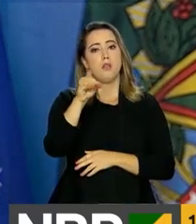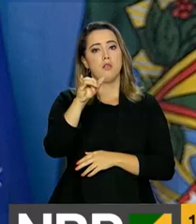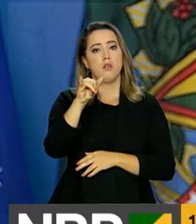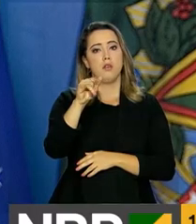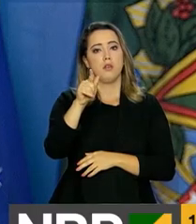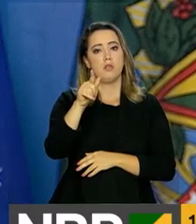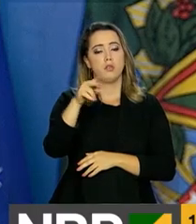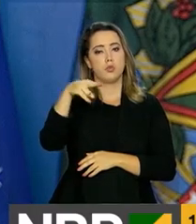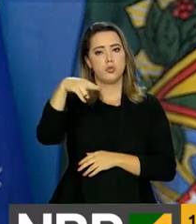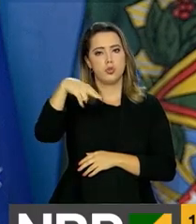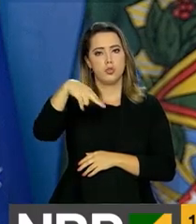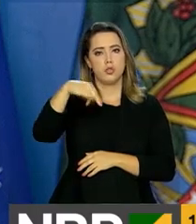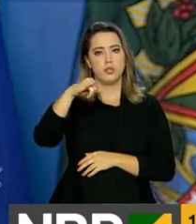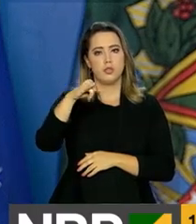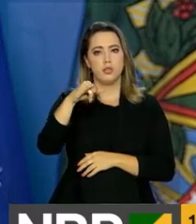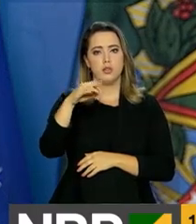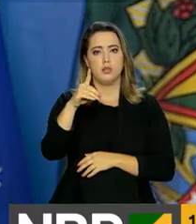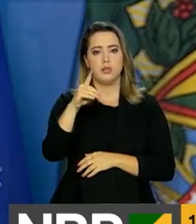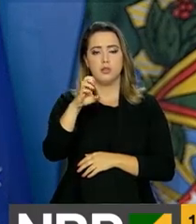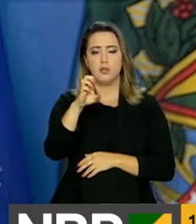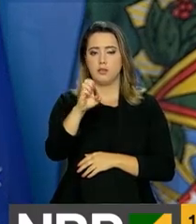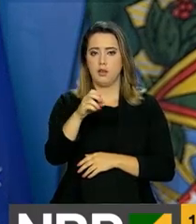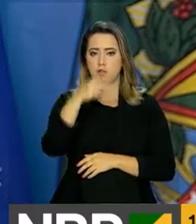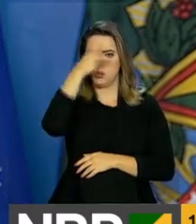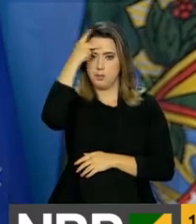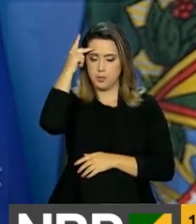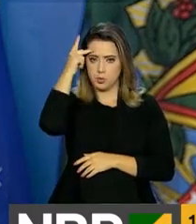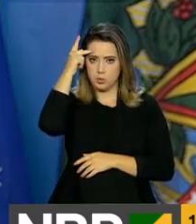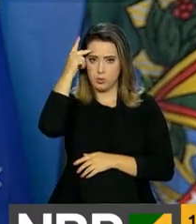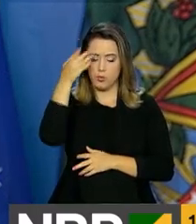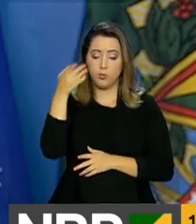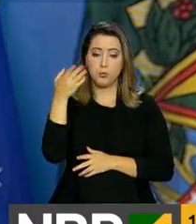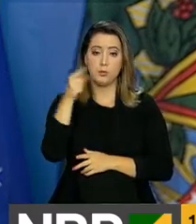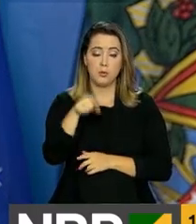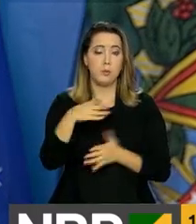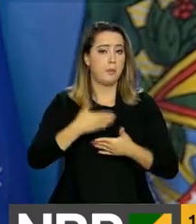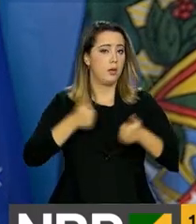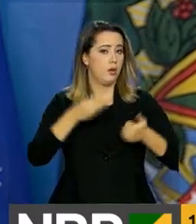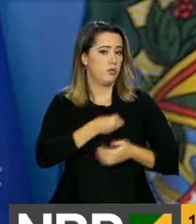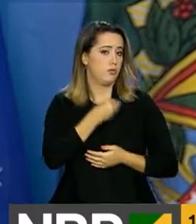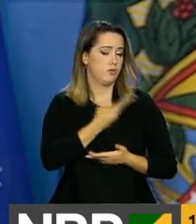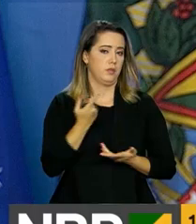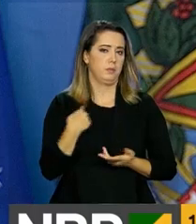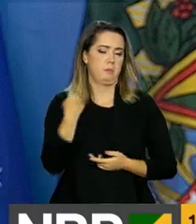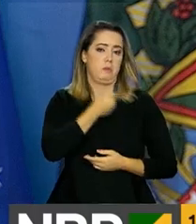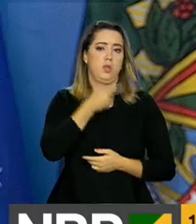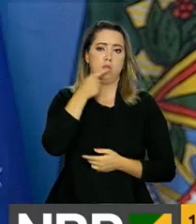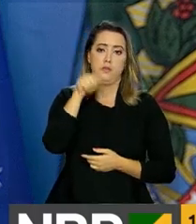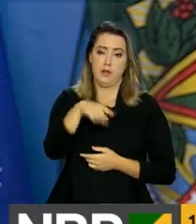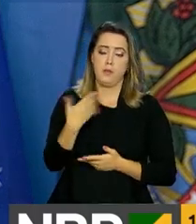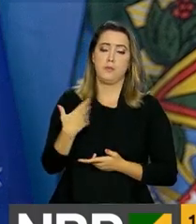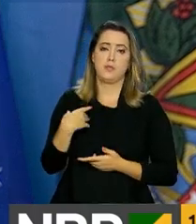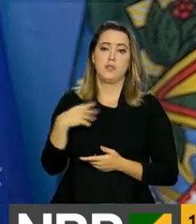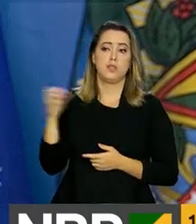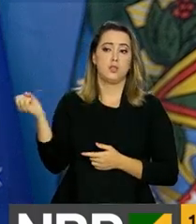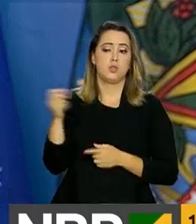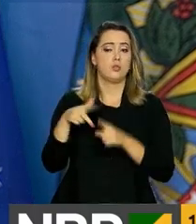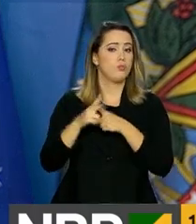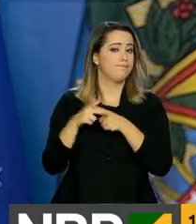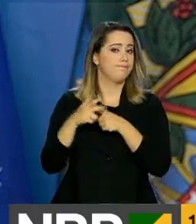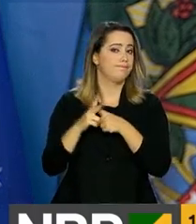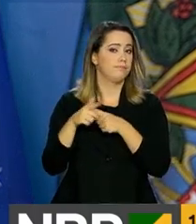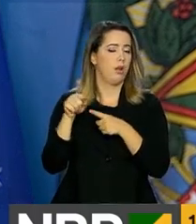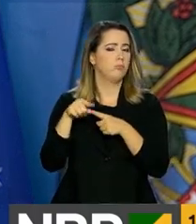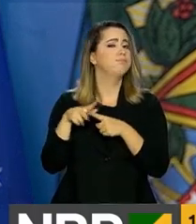você corremos aí é interessante viu nós estamos falando aqui de reforma e e é pouco tempo eu corro a seguinte idéia